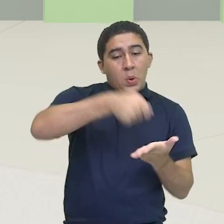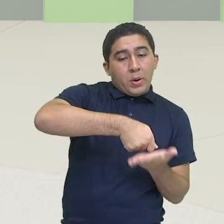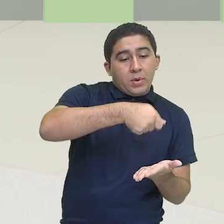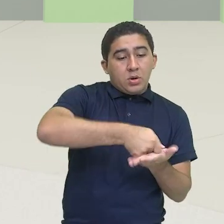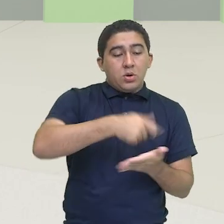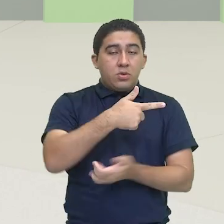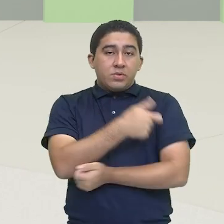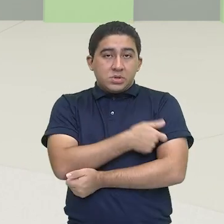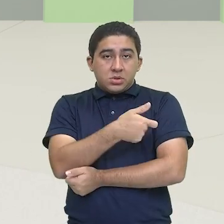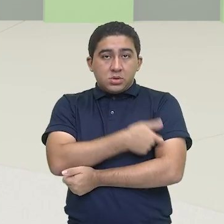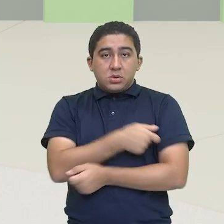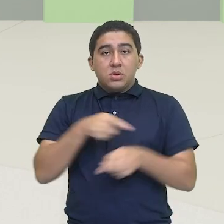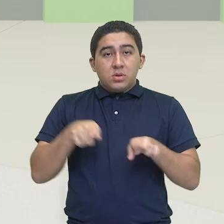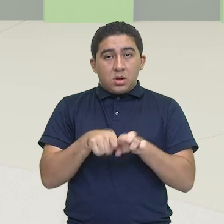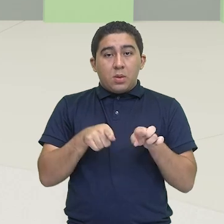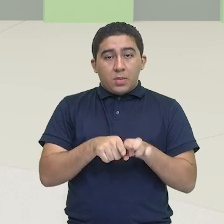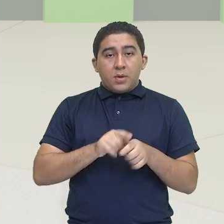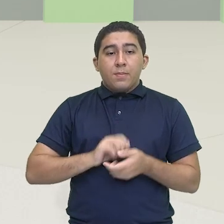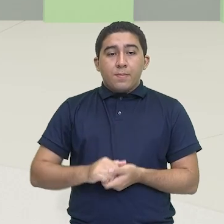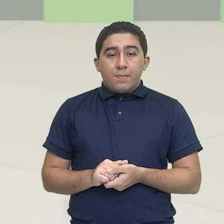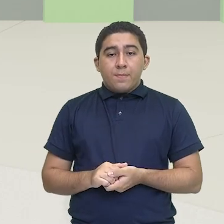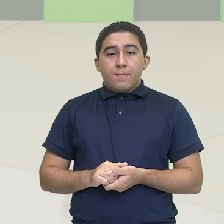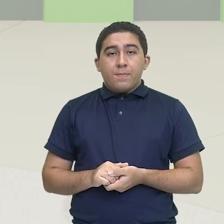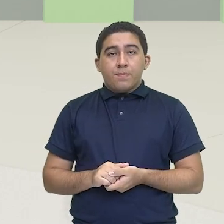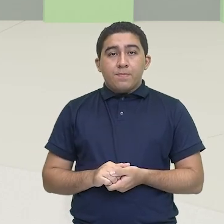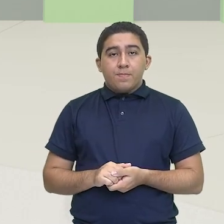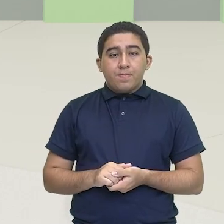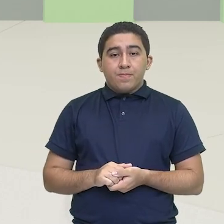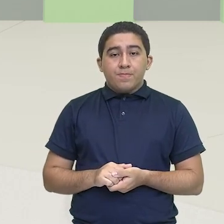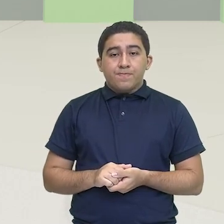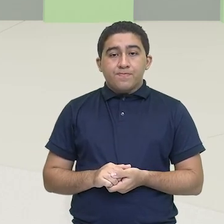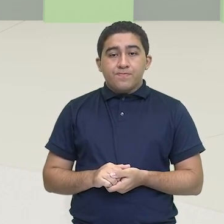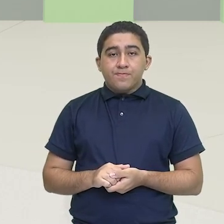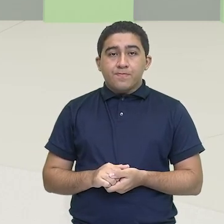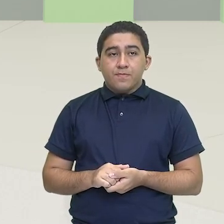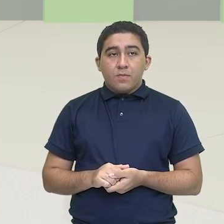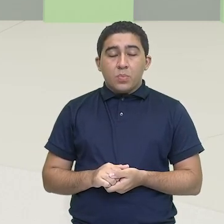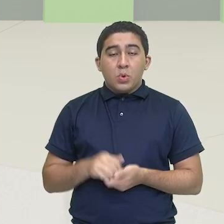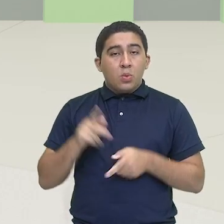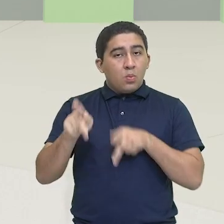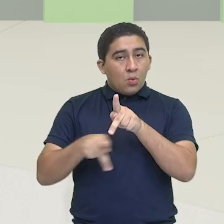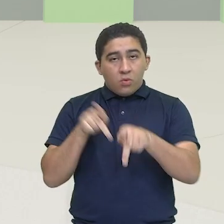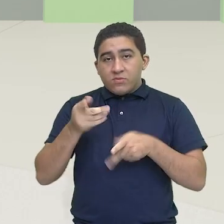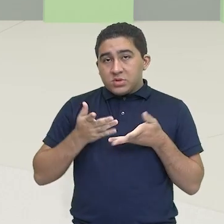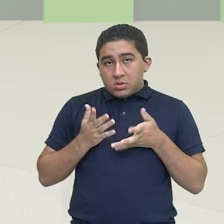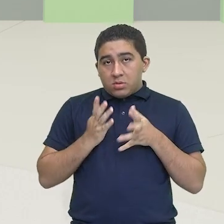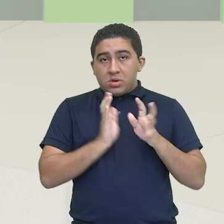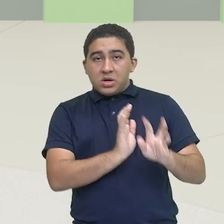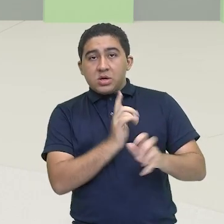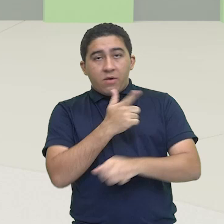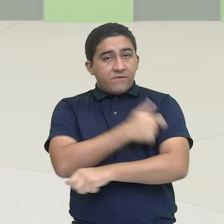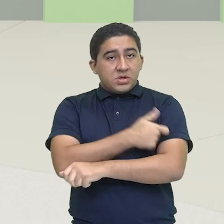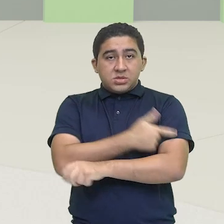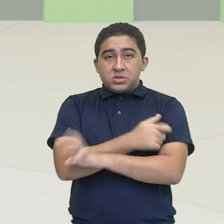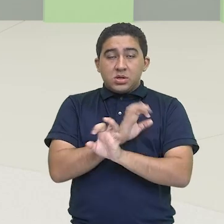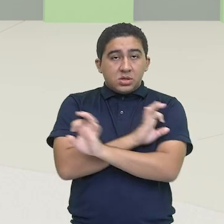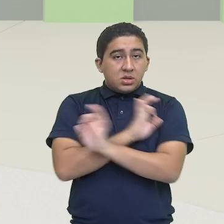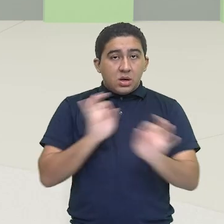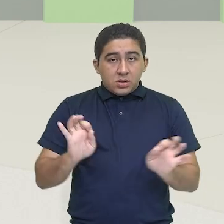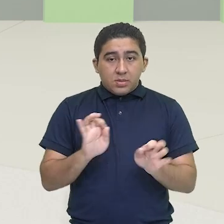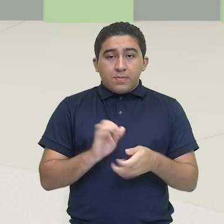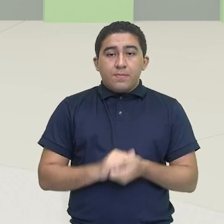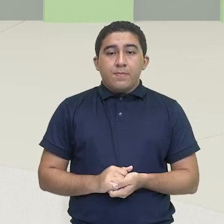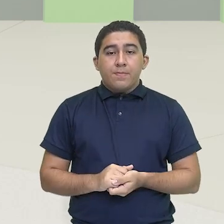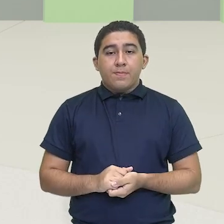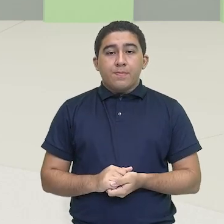da vacinação contra a varíola e a resistência popular em tomar essa vacina, pois,